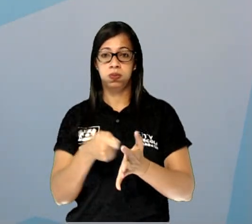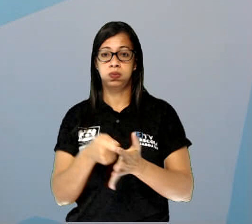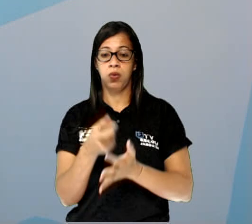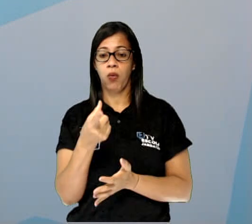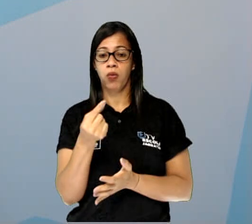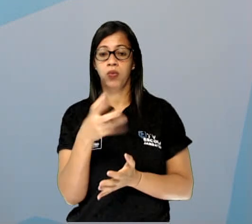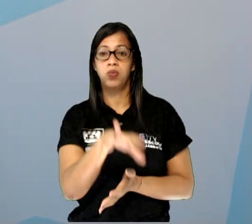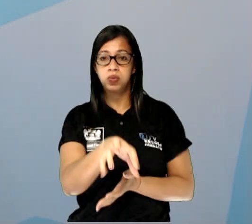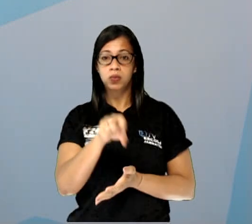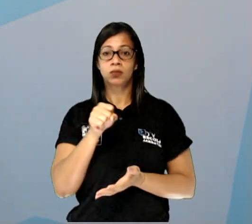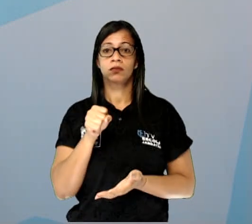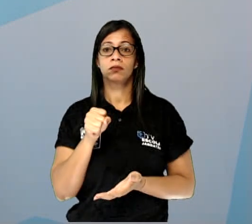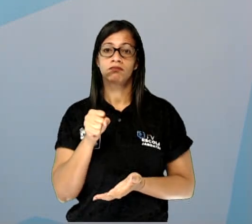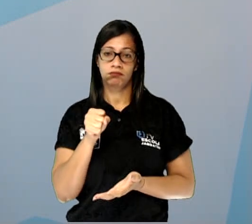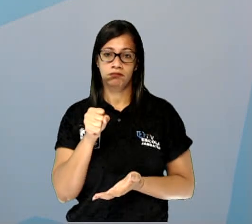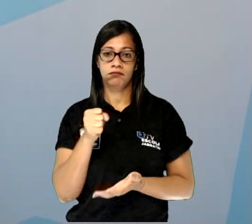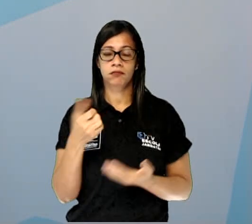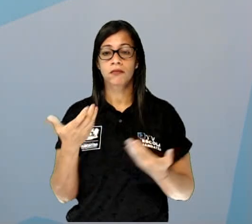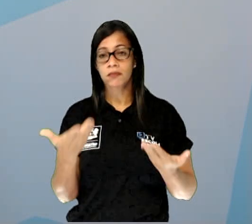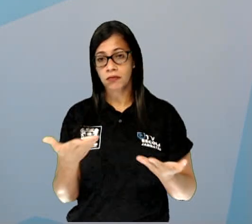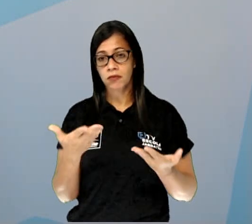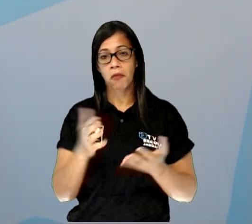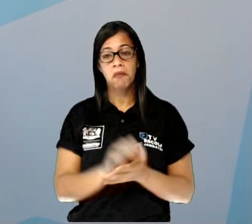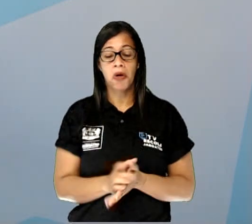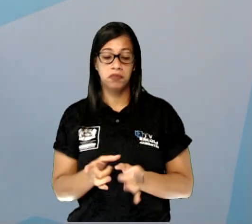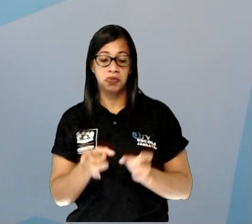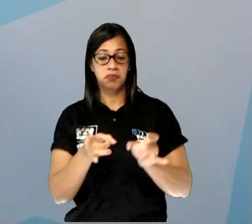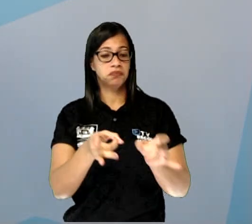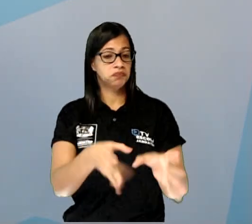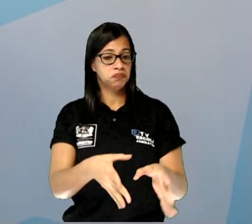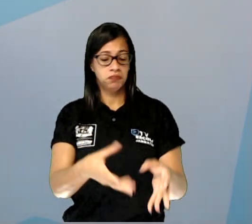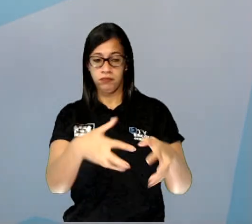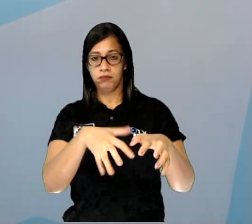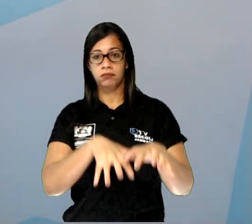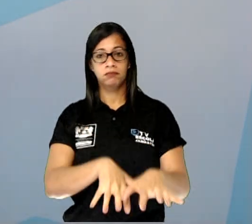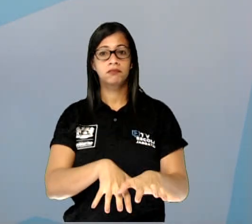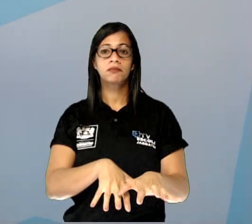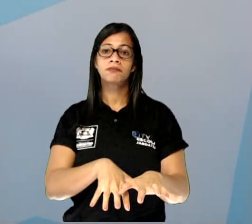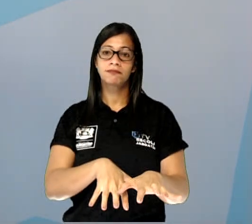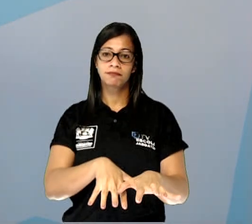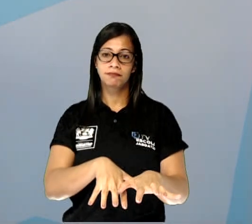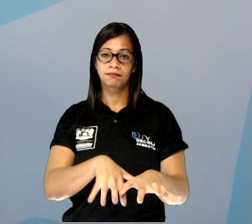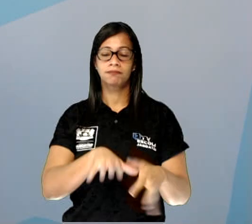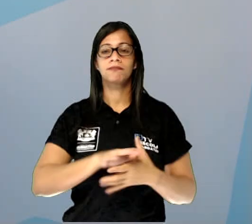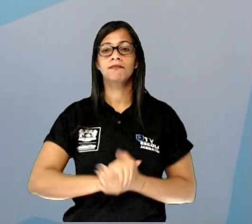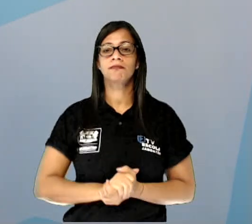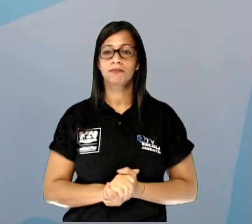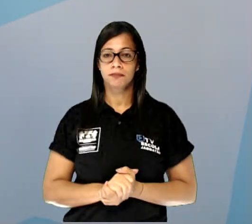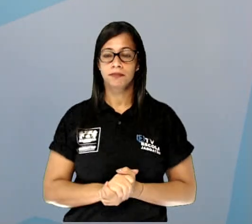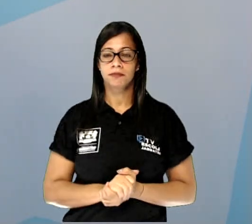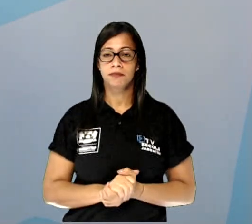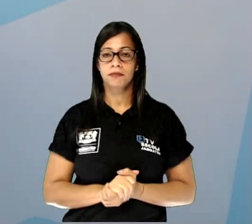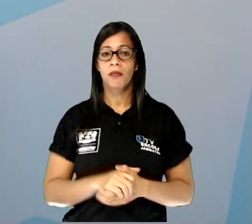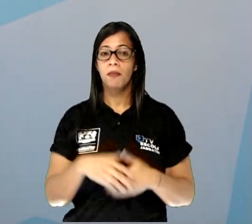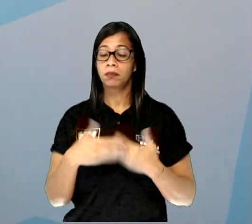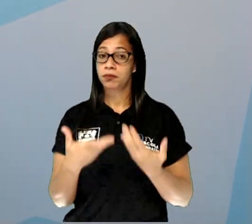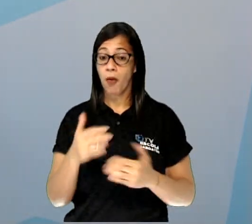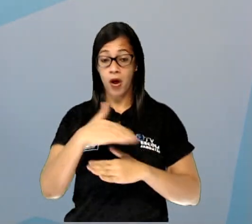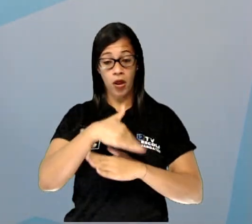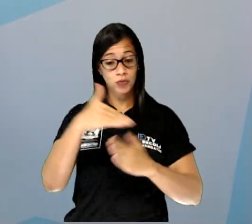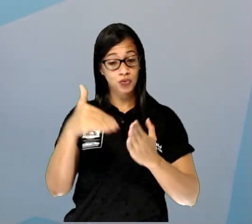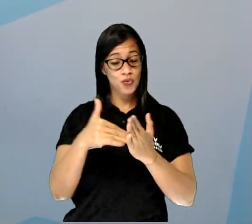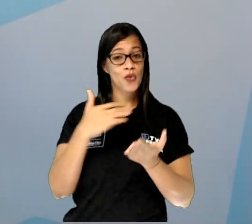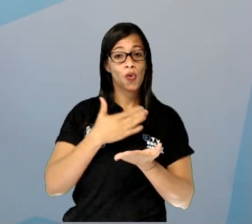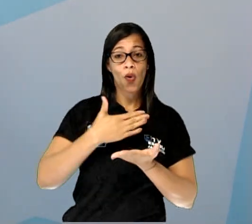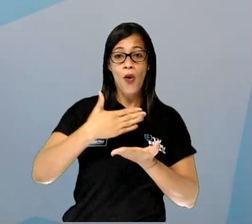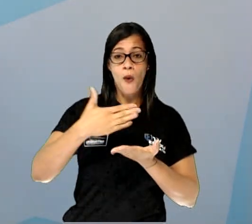cargo em 1644. Daí o resto da história acontece aqui, em Jaboatão. A